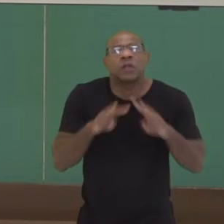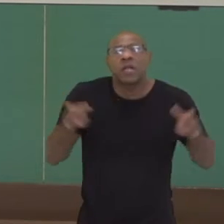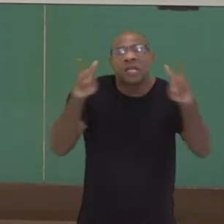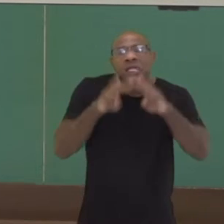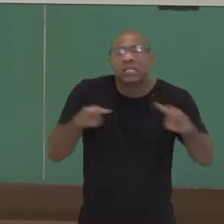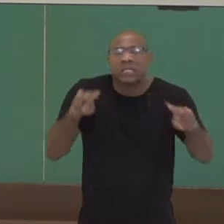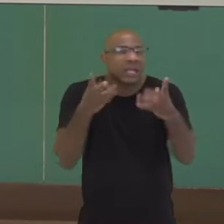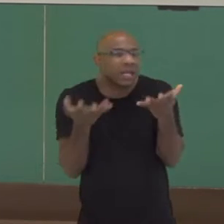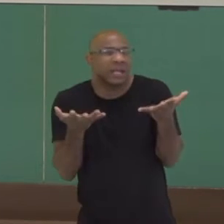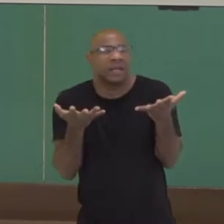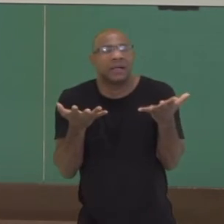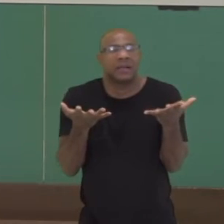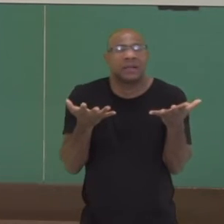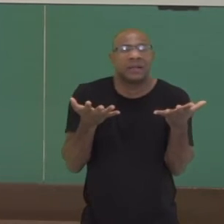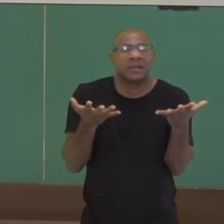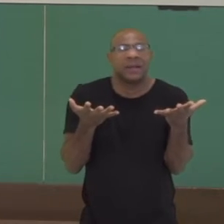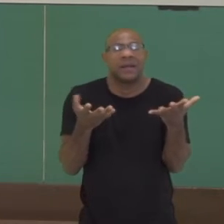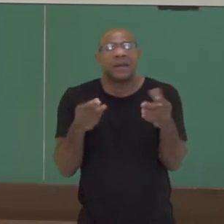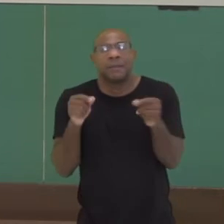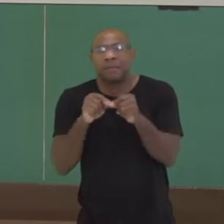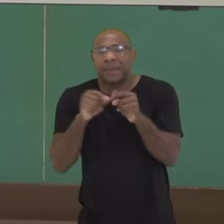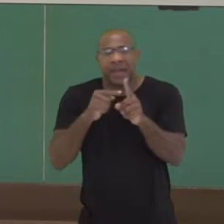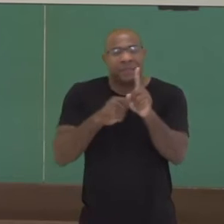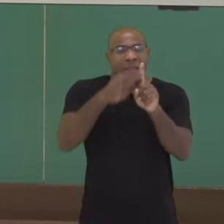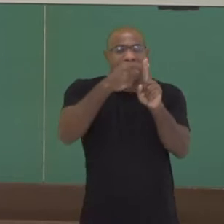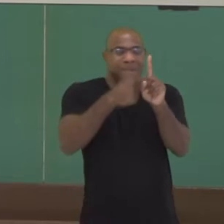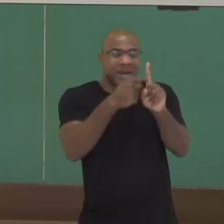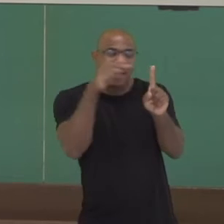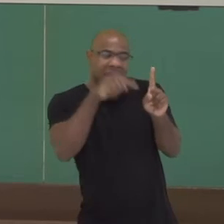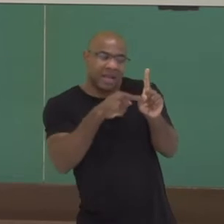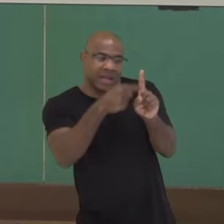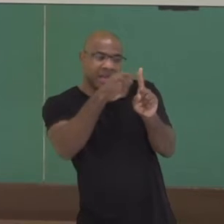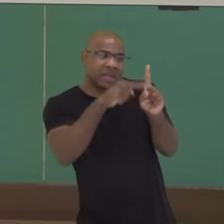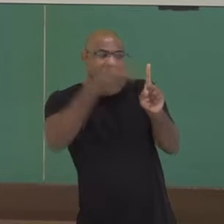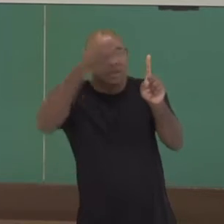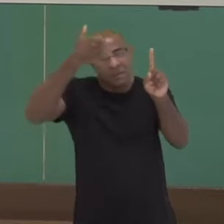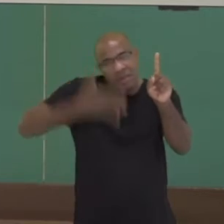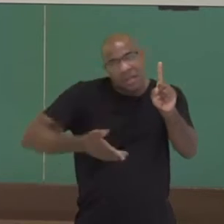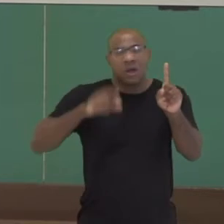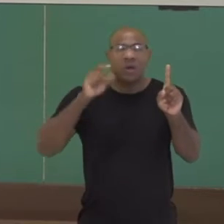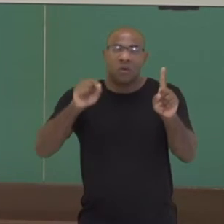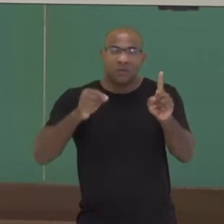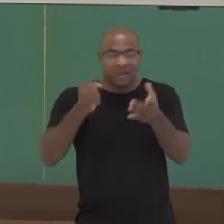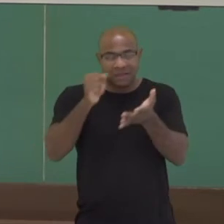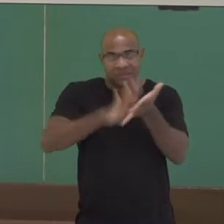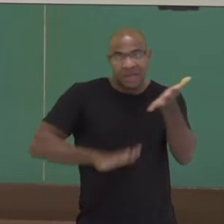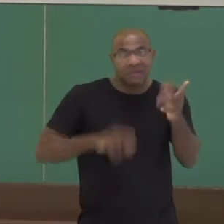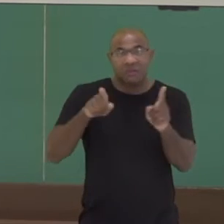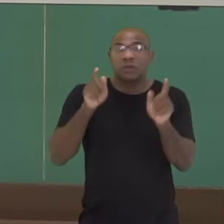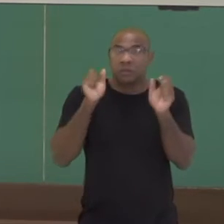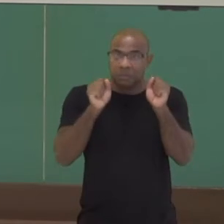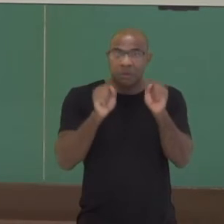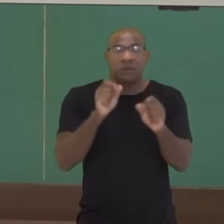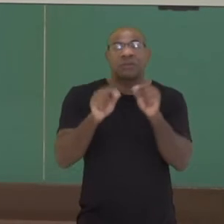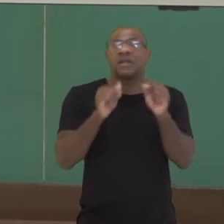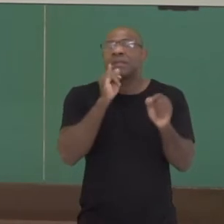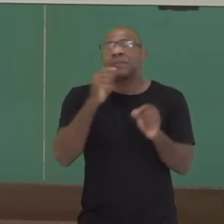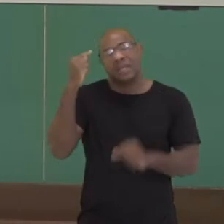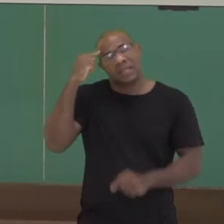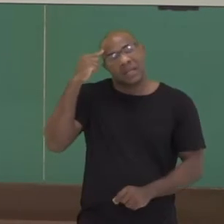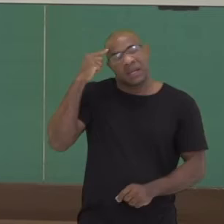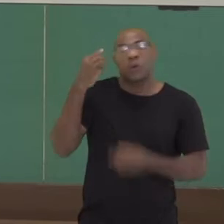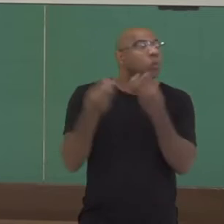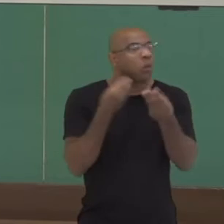isso para a temperatura, que é o que está falando esse exercício, você pode, por exemplo, pensar assim,